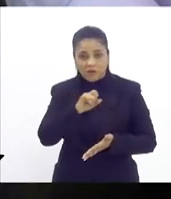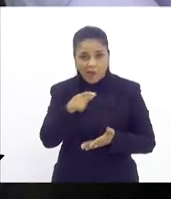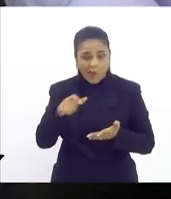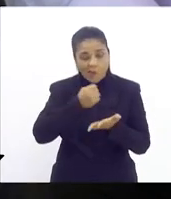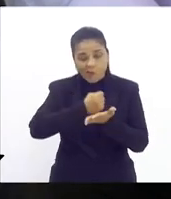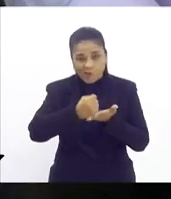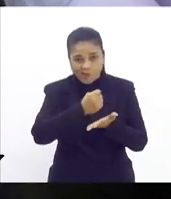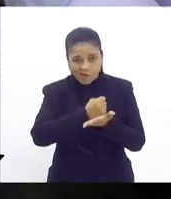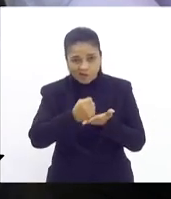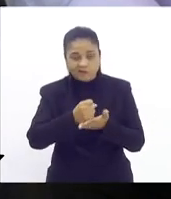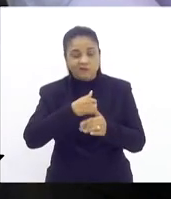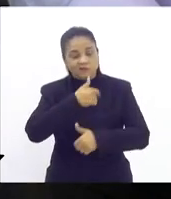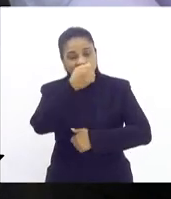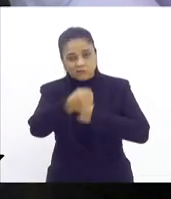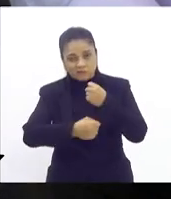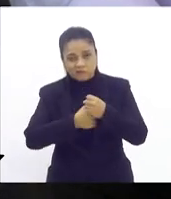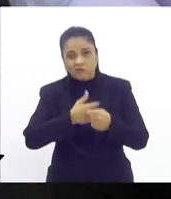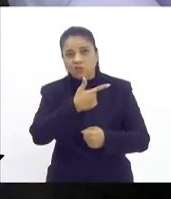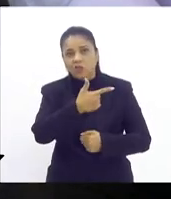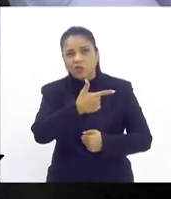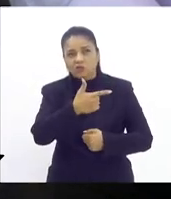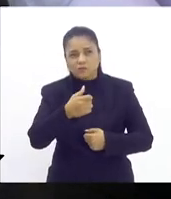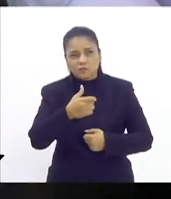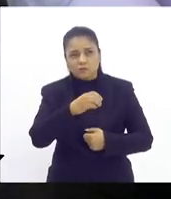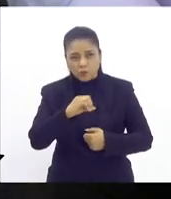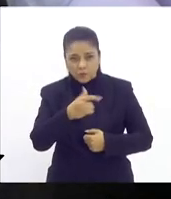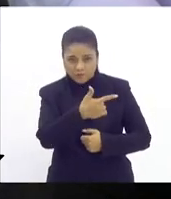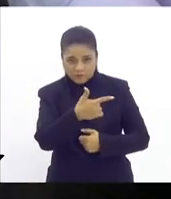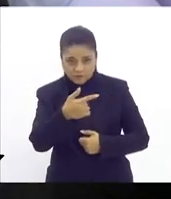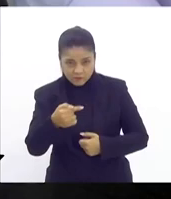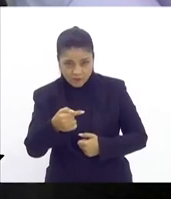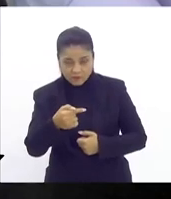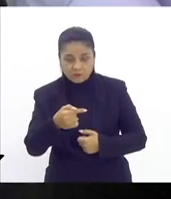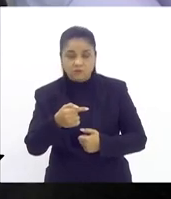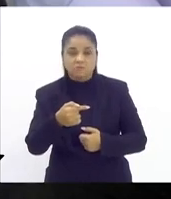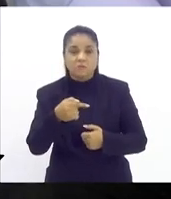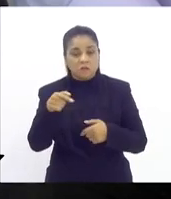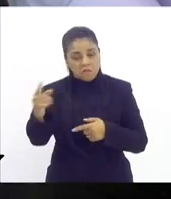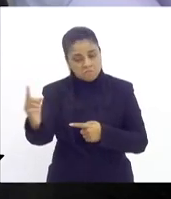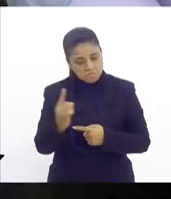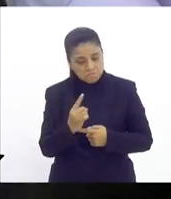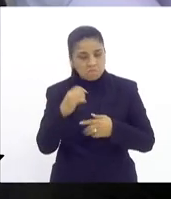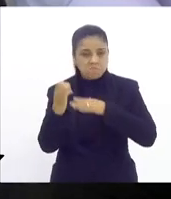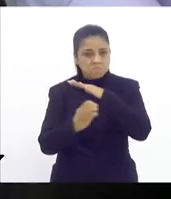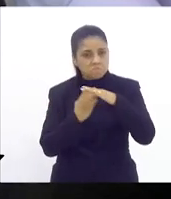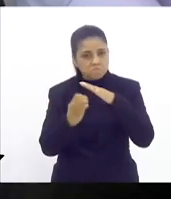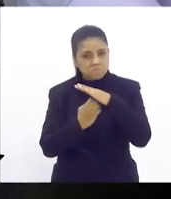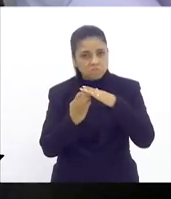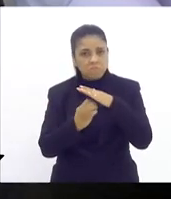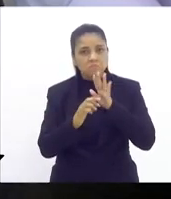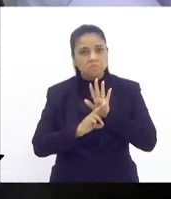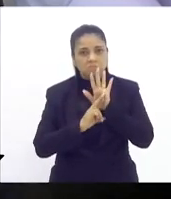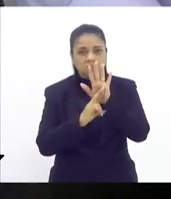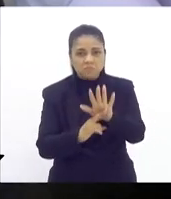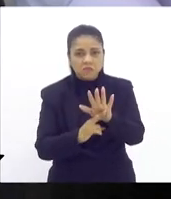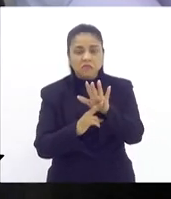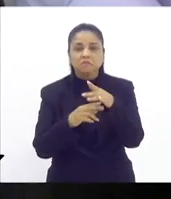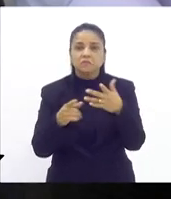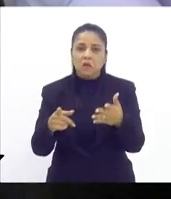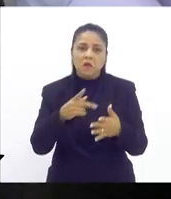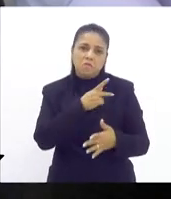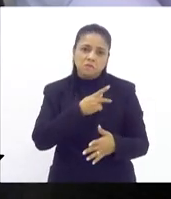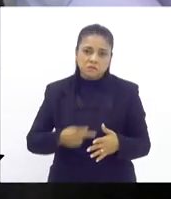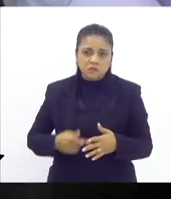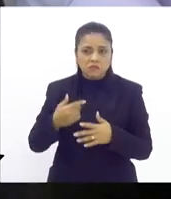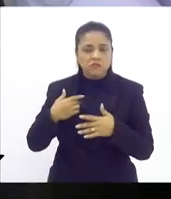relicitada em 2027 e eu acho que não custa a empresa vir aqui se Presidente está viajando poderia ter